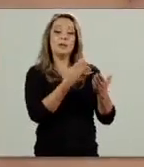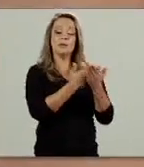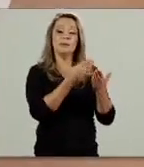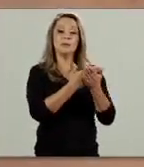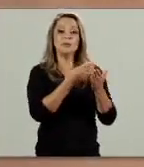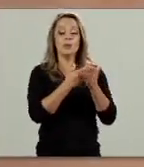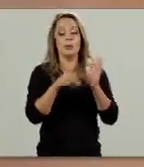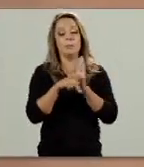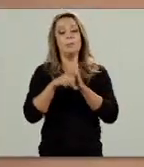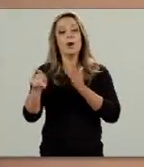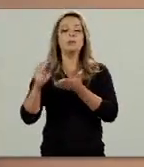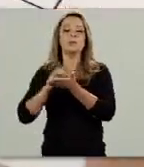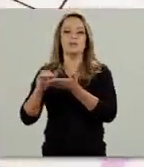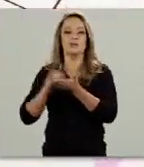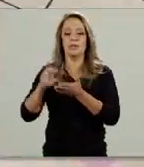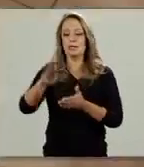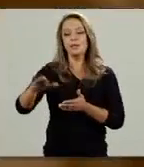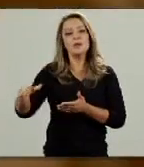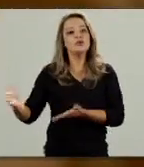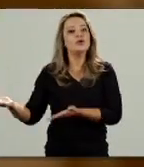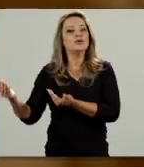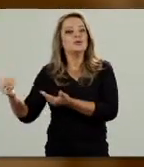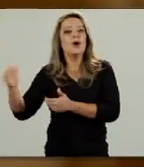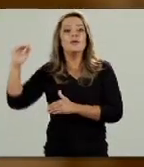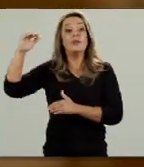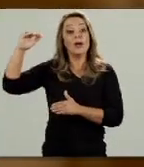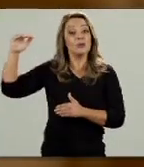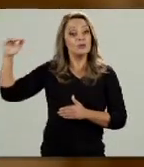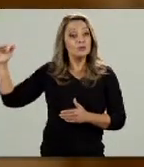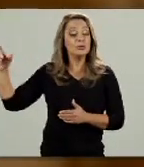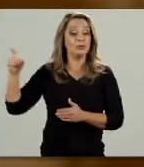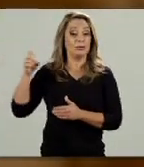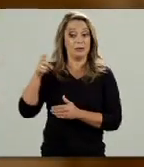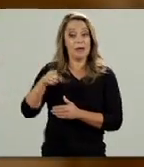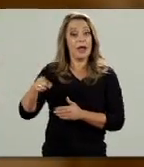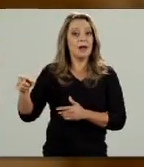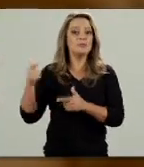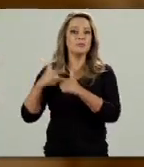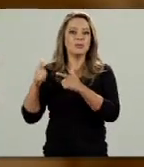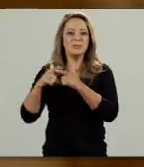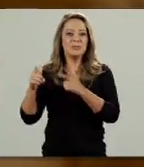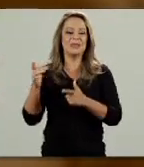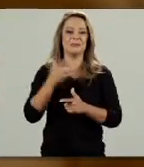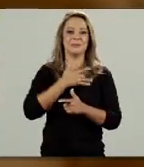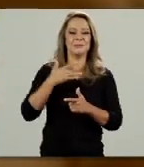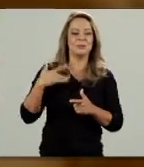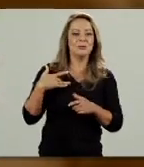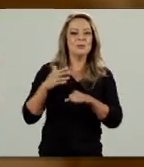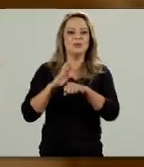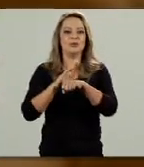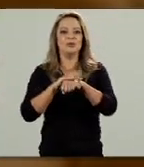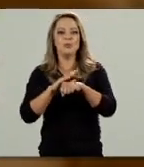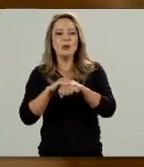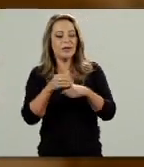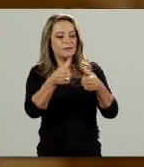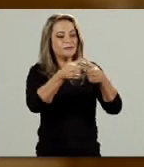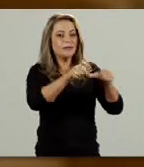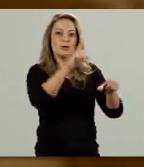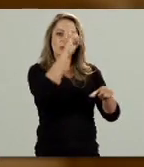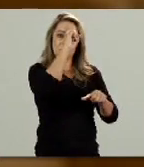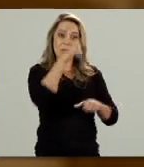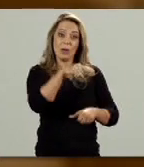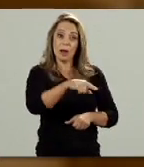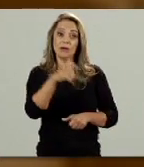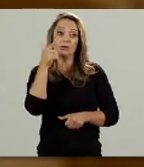nessa proposta da Secretaria, quer dizer, crianças, jovens e adultos que estejam com problemas de saúde e que estejam nos